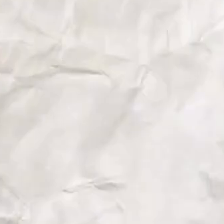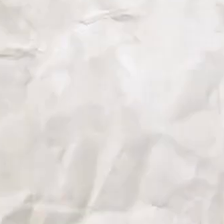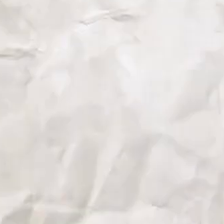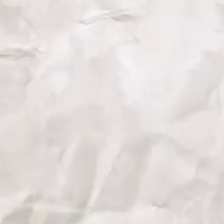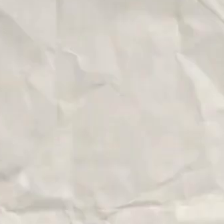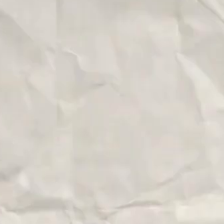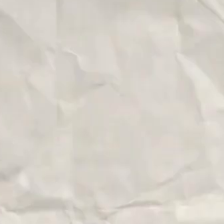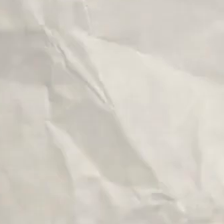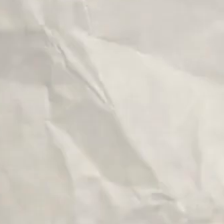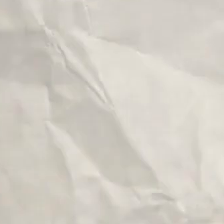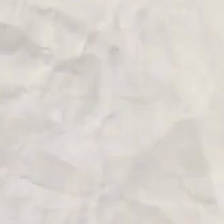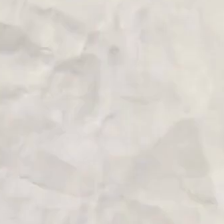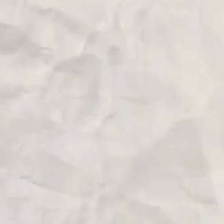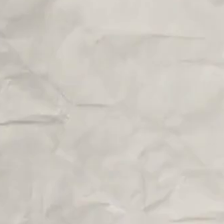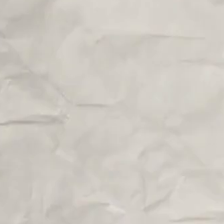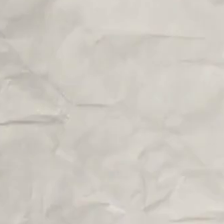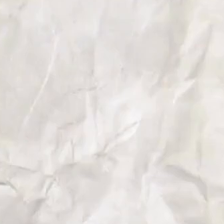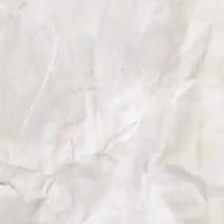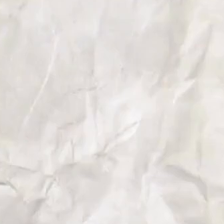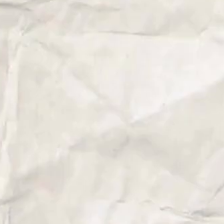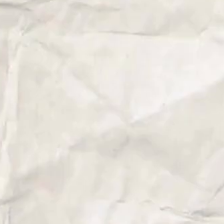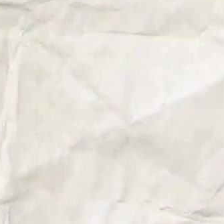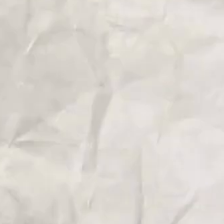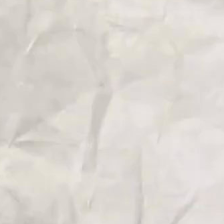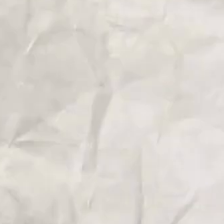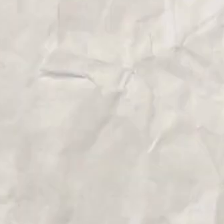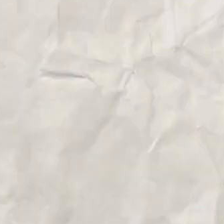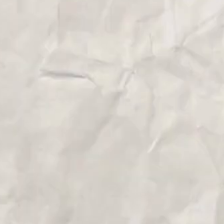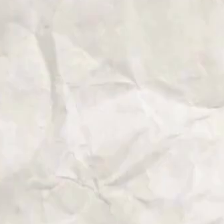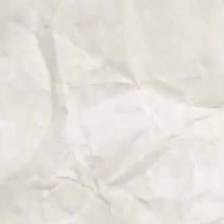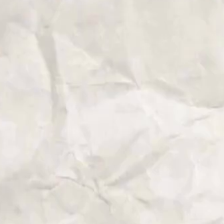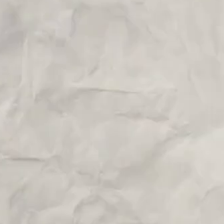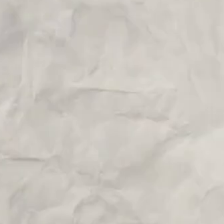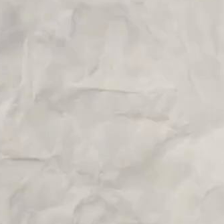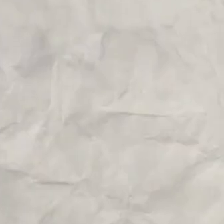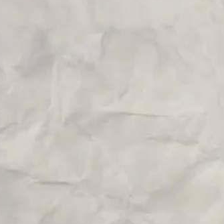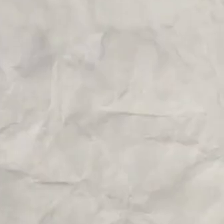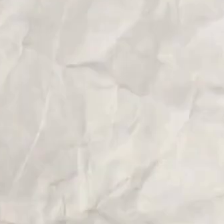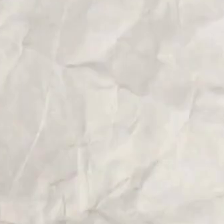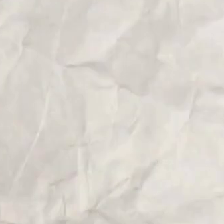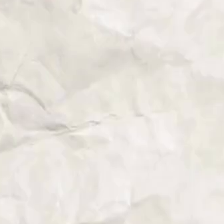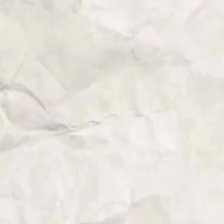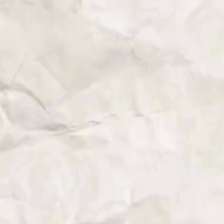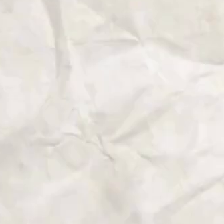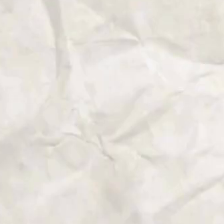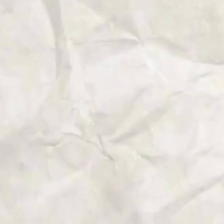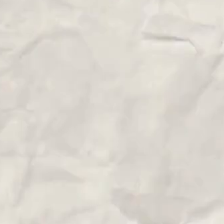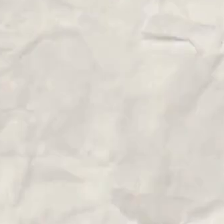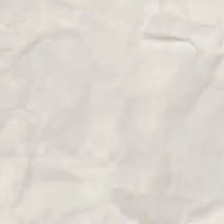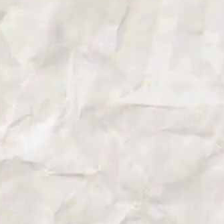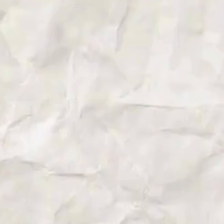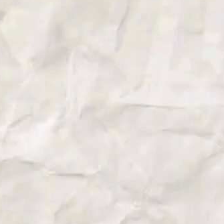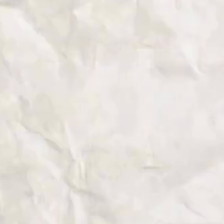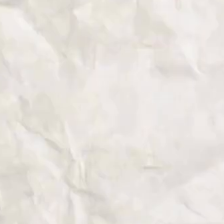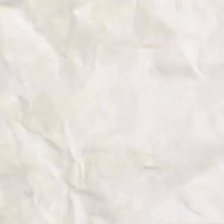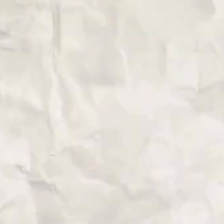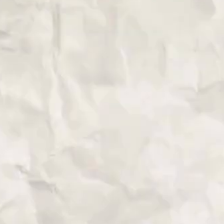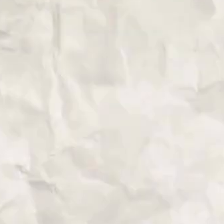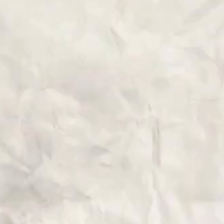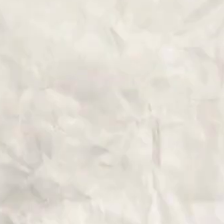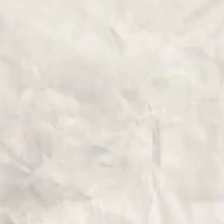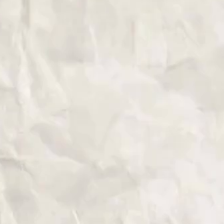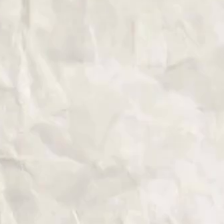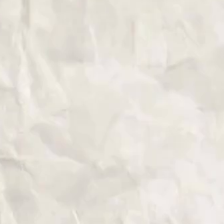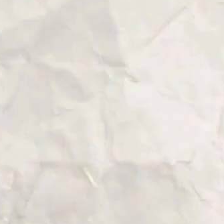segunda vice-presidenta, Andressa Marques, do PCdoB, substituem o presidente em sua ausência, tanto nas questões políticas do